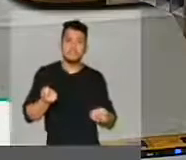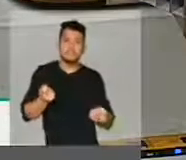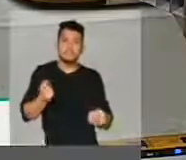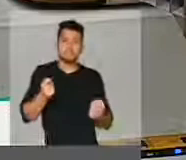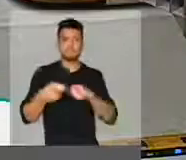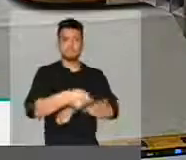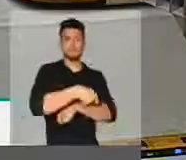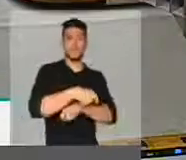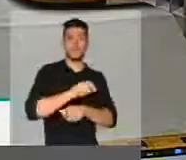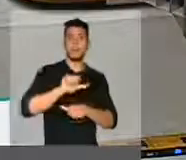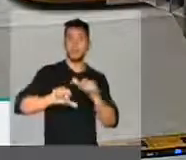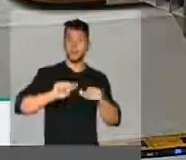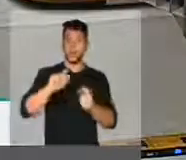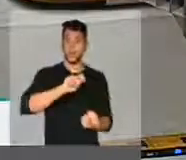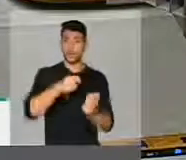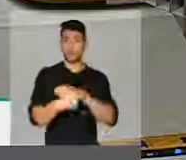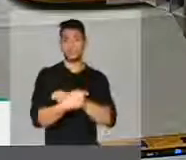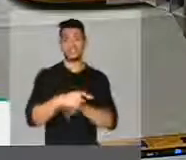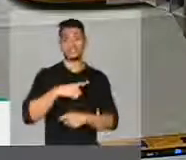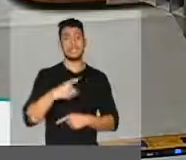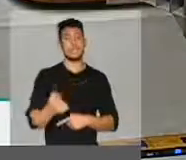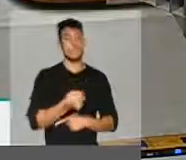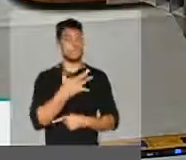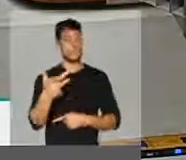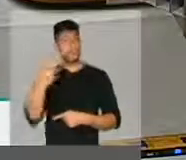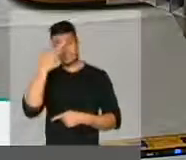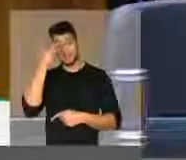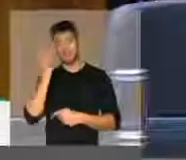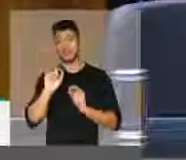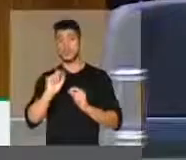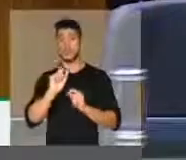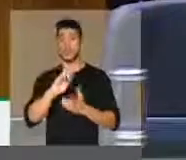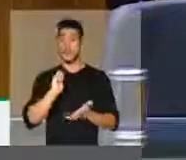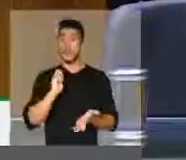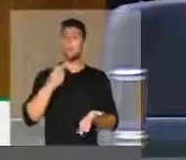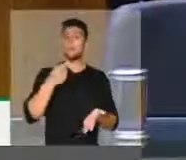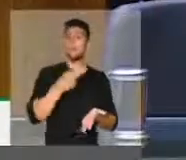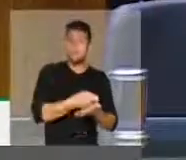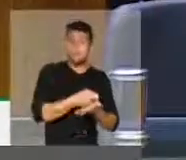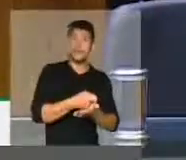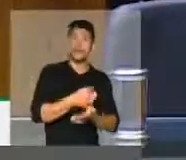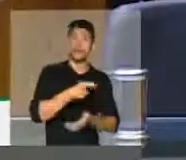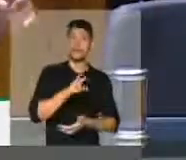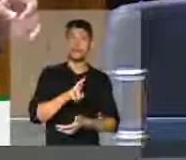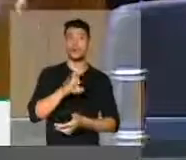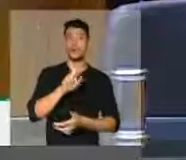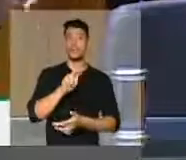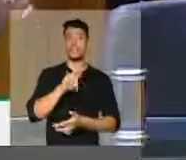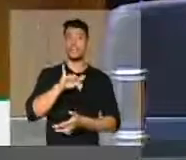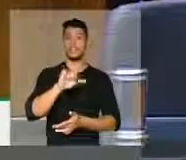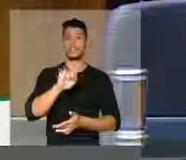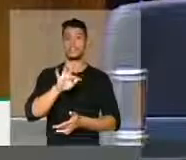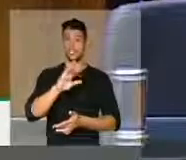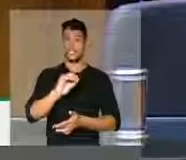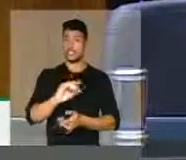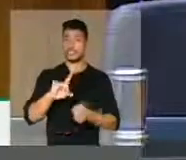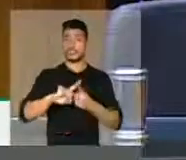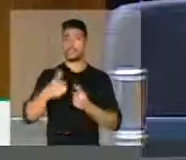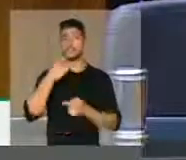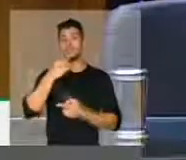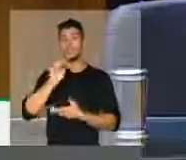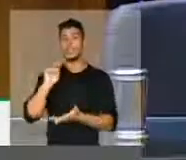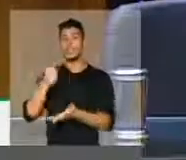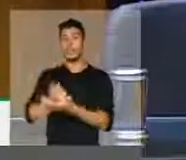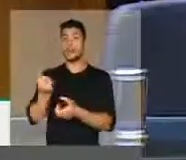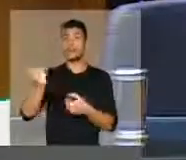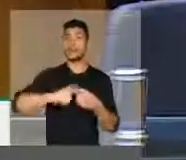na marginalidade, porque pagaram seu registro e depois não tiveram mais condições de renovar o registro, deputado Fraga. E